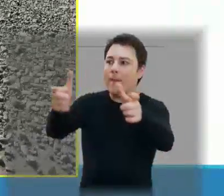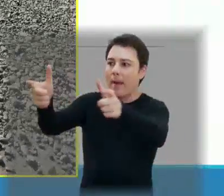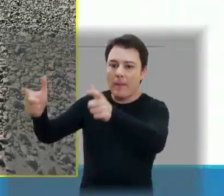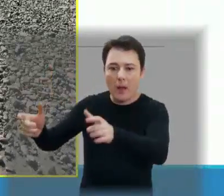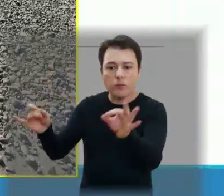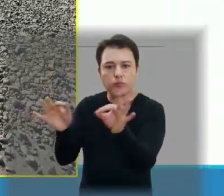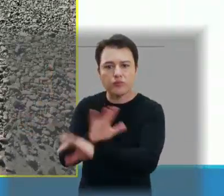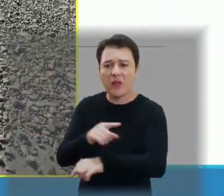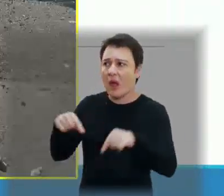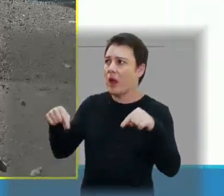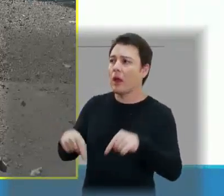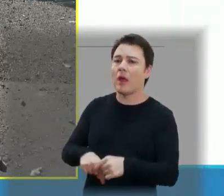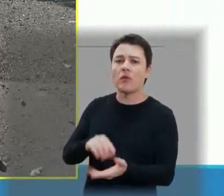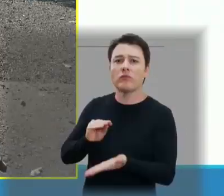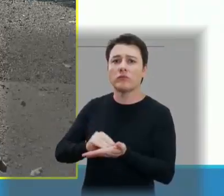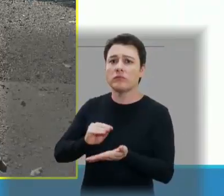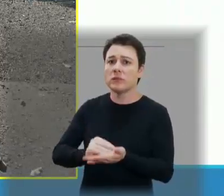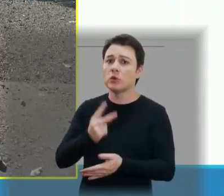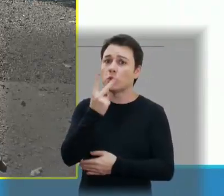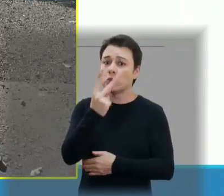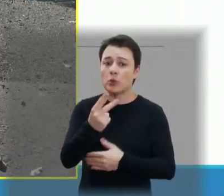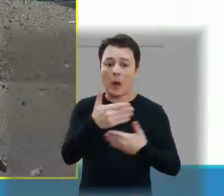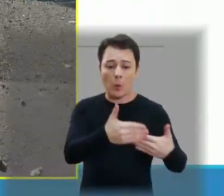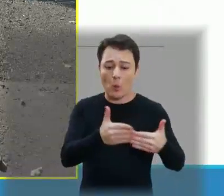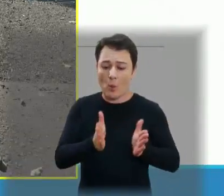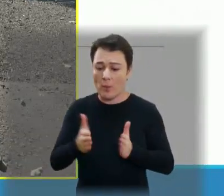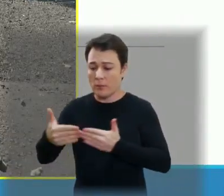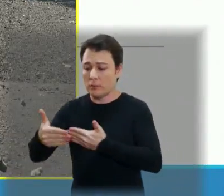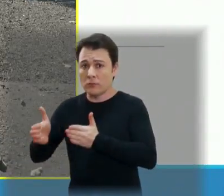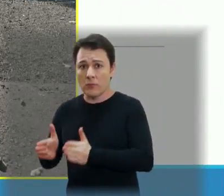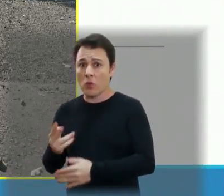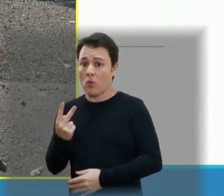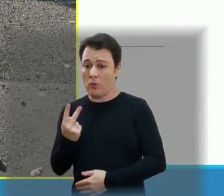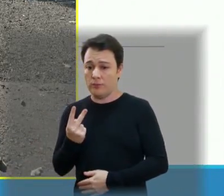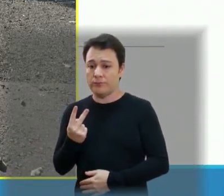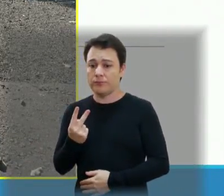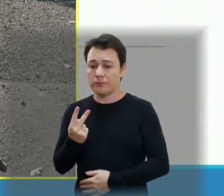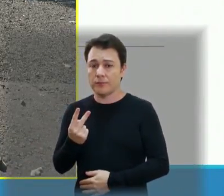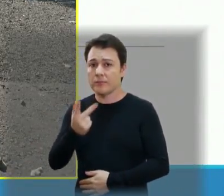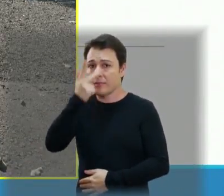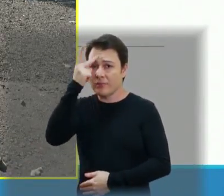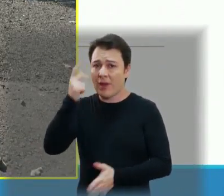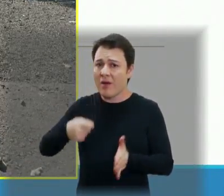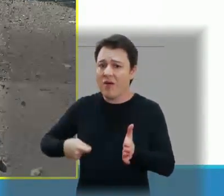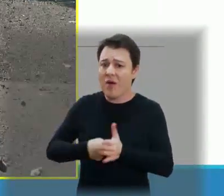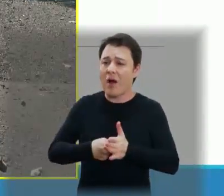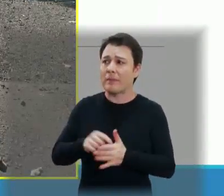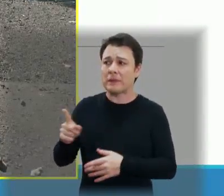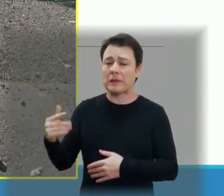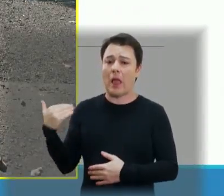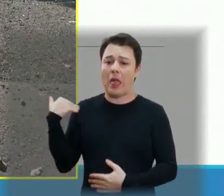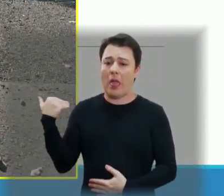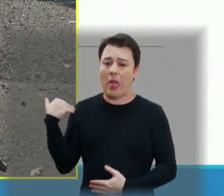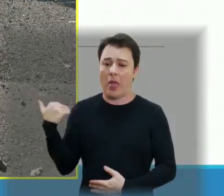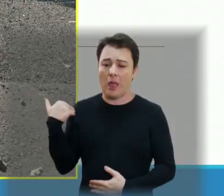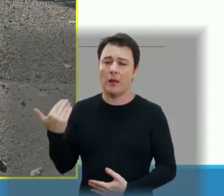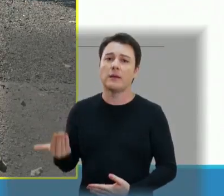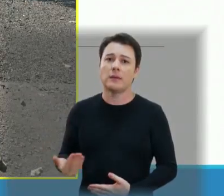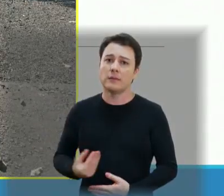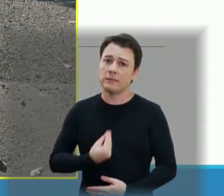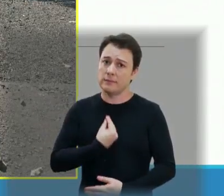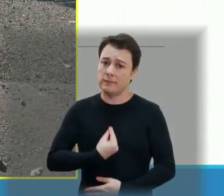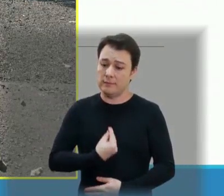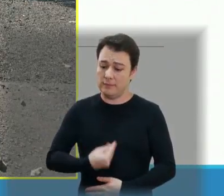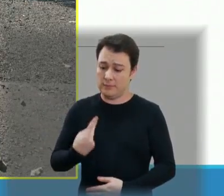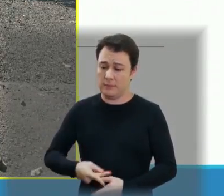nosso nada lá. É dois quarteirões lá, viu, gente? Está muito ruim. E o pessoal cobra mesmo a gente. E nós estamos aqui para ser cobrado. A gente sabe